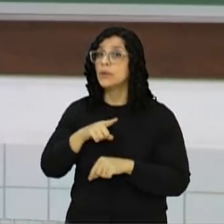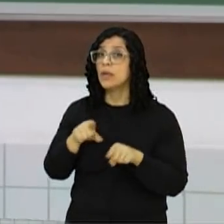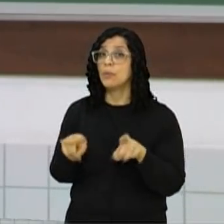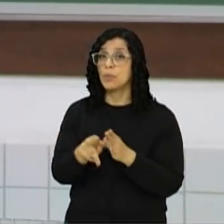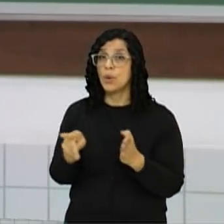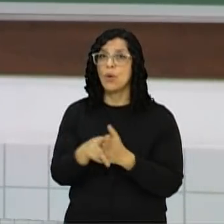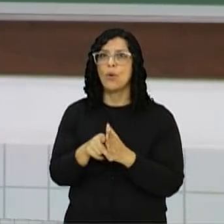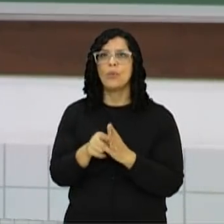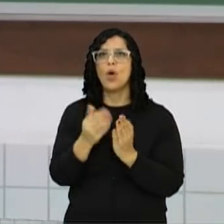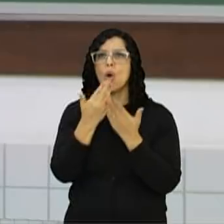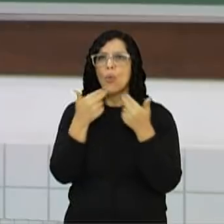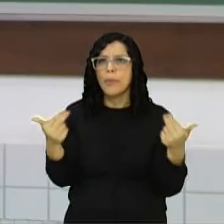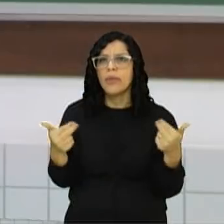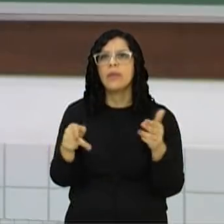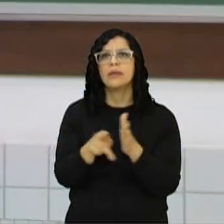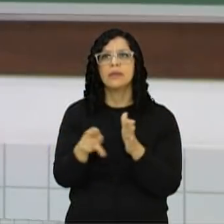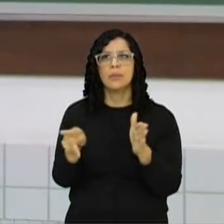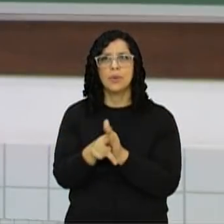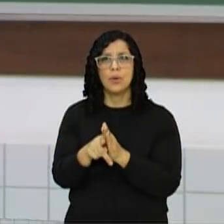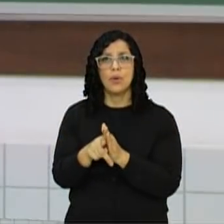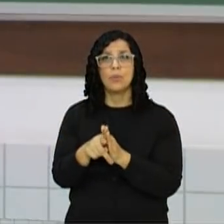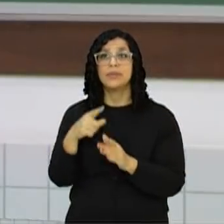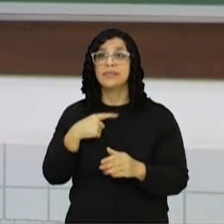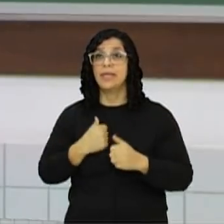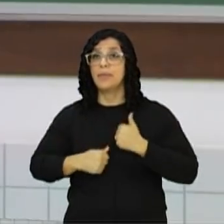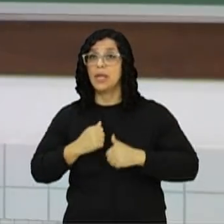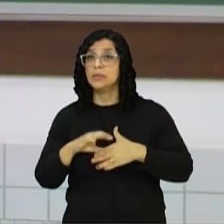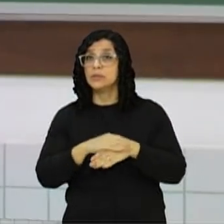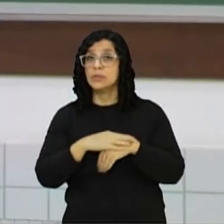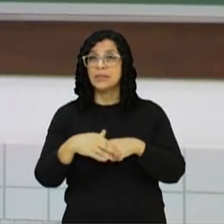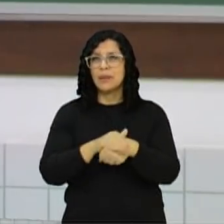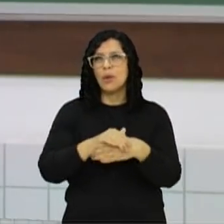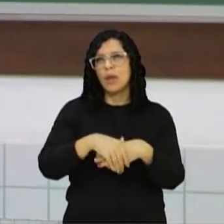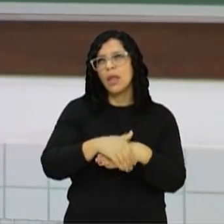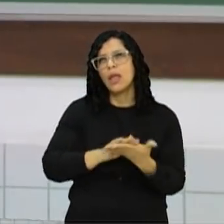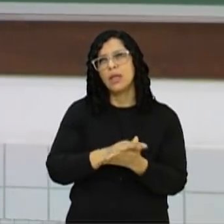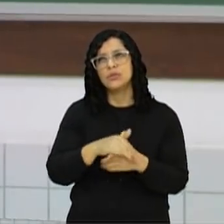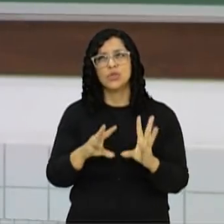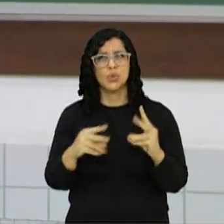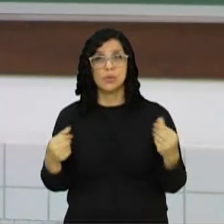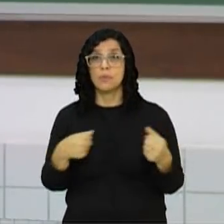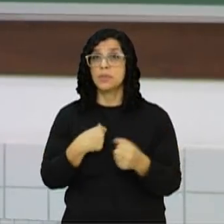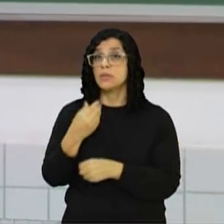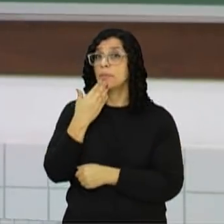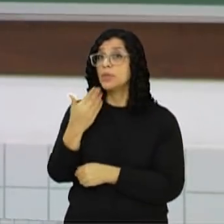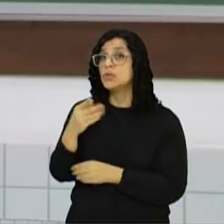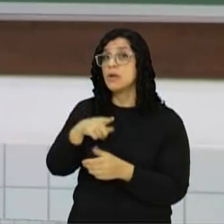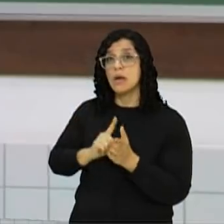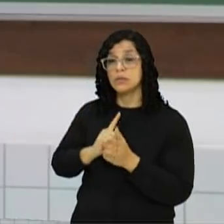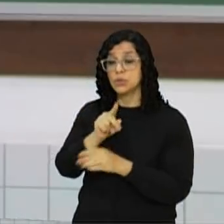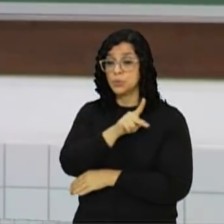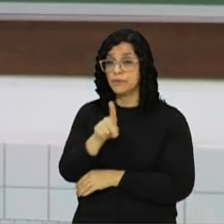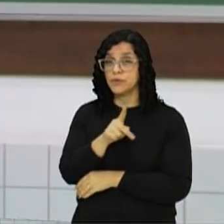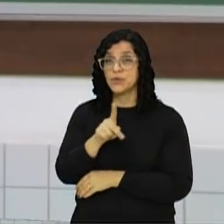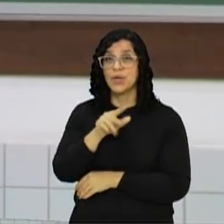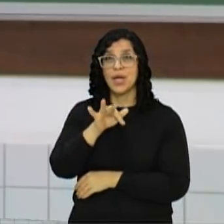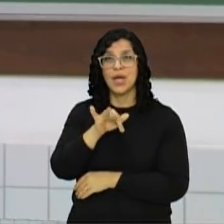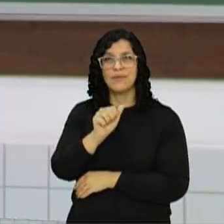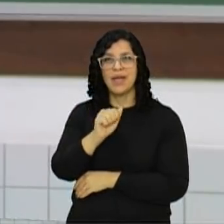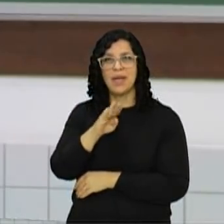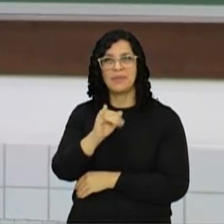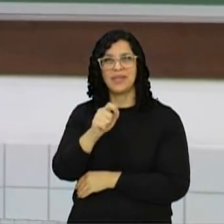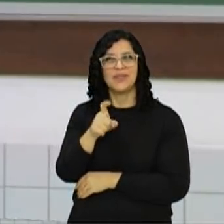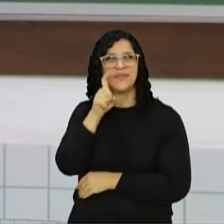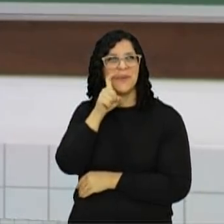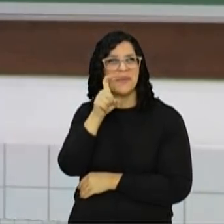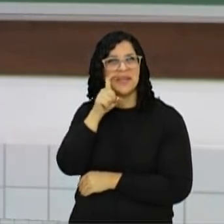seguras, alimentos, produtos de higiene, mas tem que tomar cuidado. Sempre faça as experiências que o professor Fabiano está fazendo no Aula